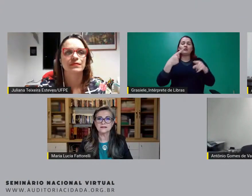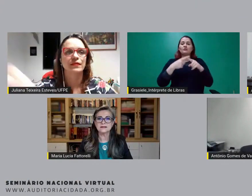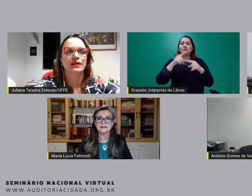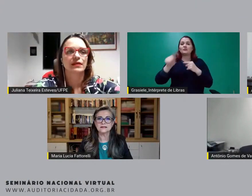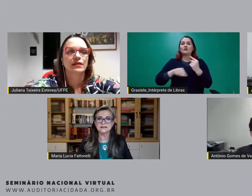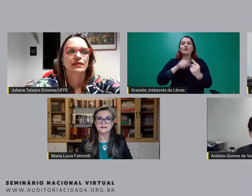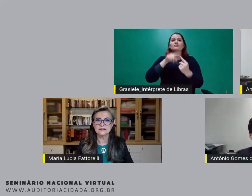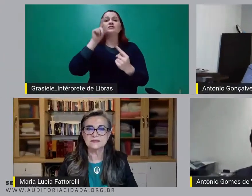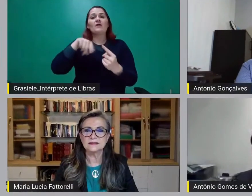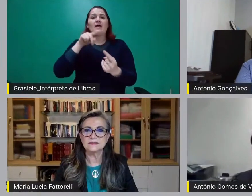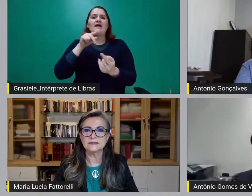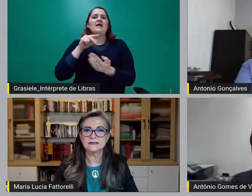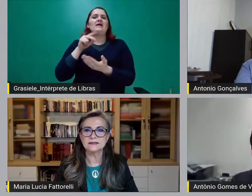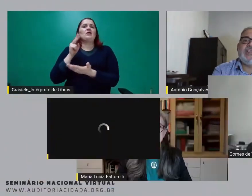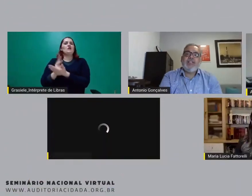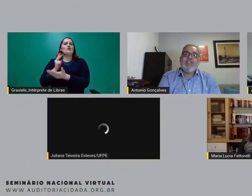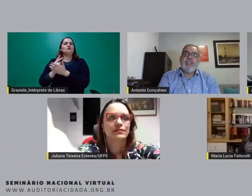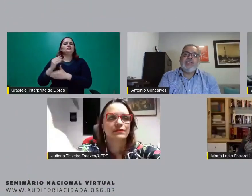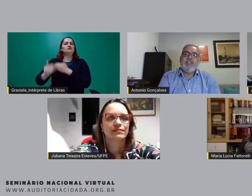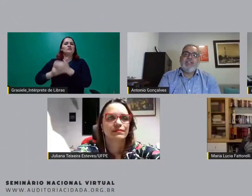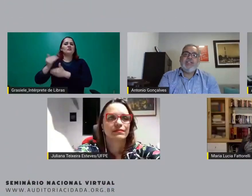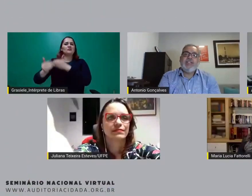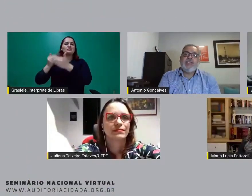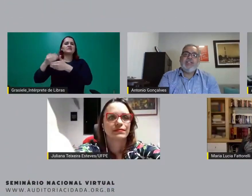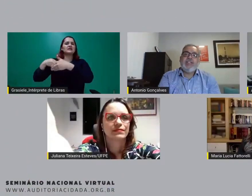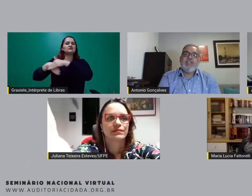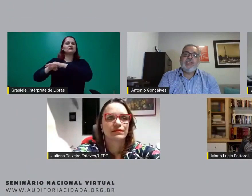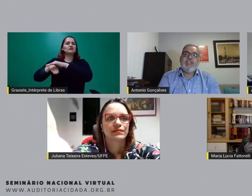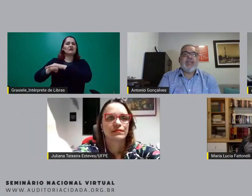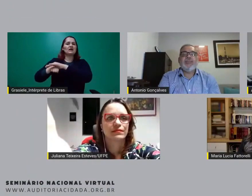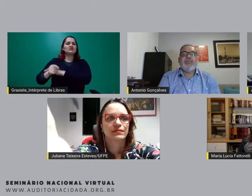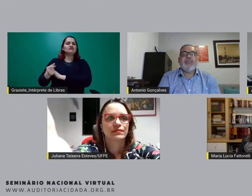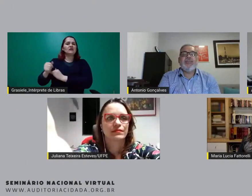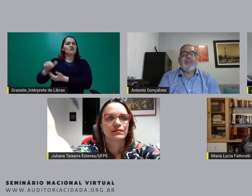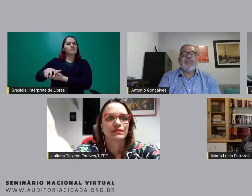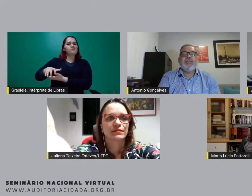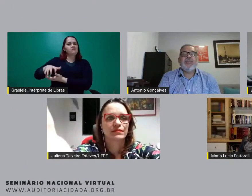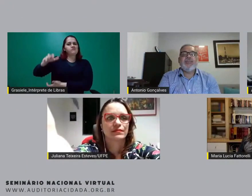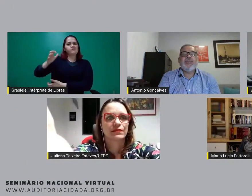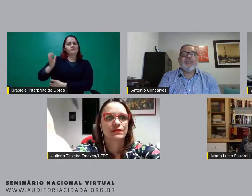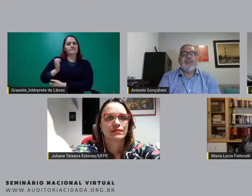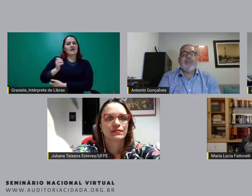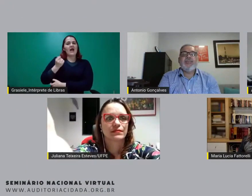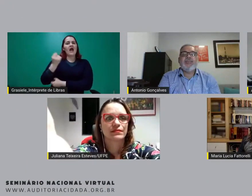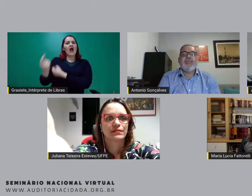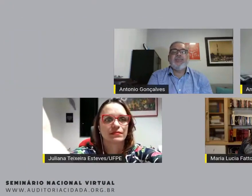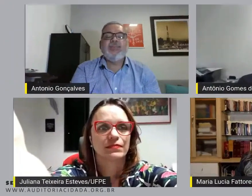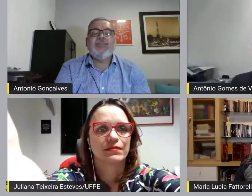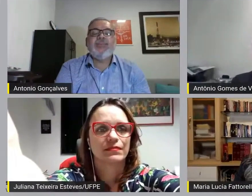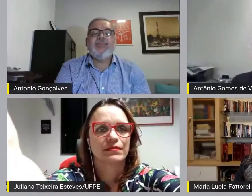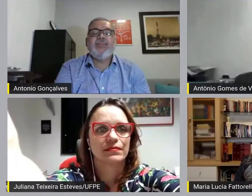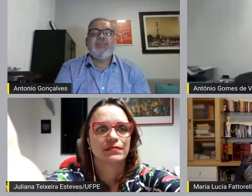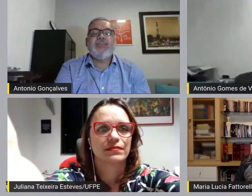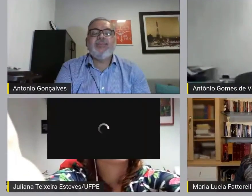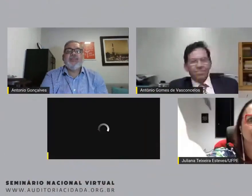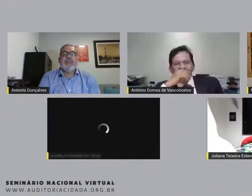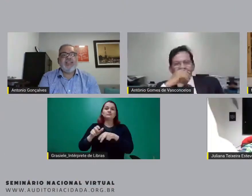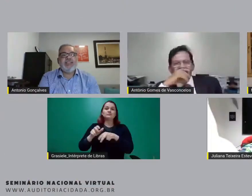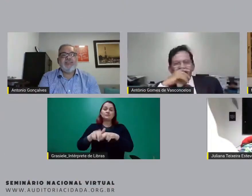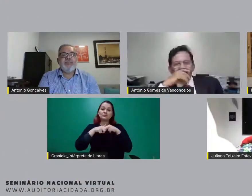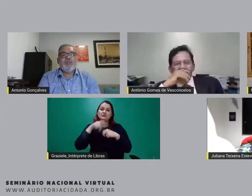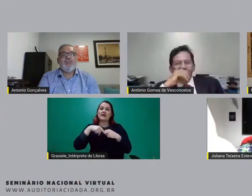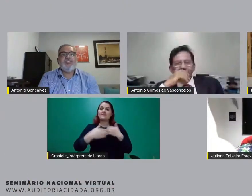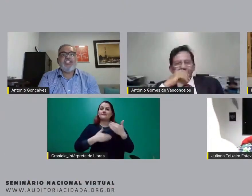o processo de acumulação de riquezas na mão de poucos. E é dentro deste processo